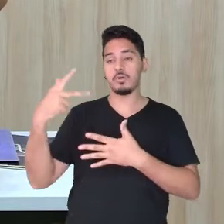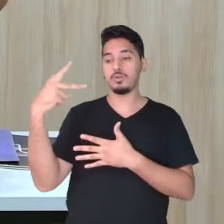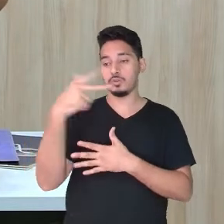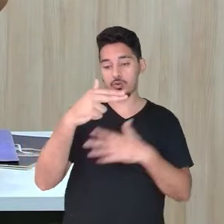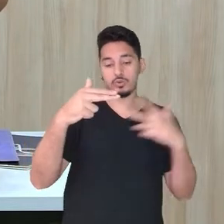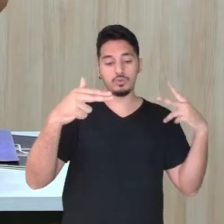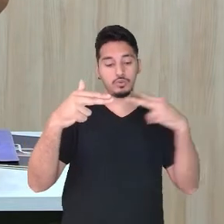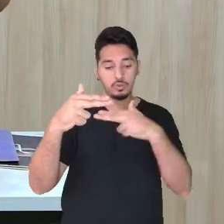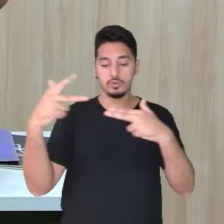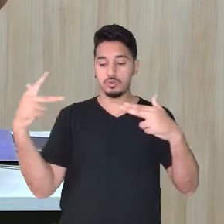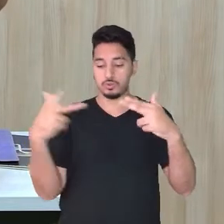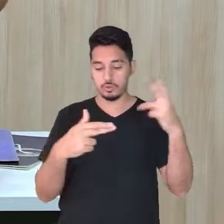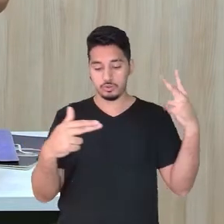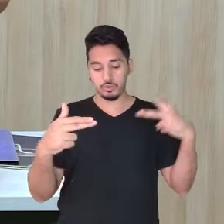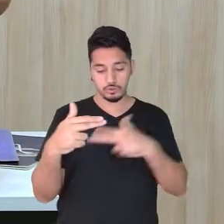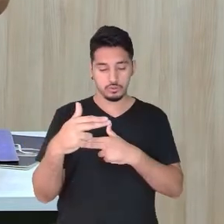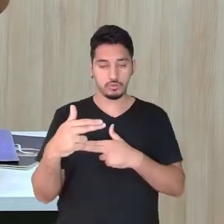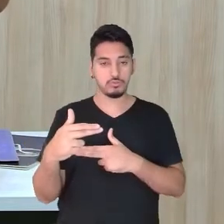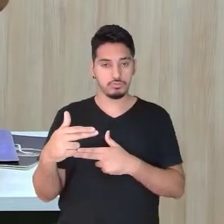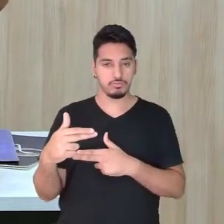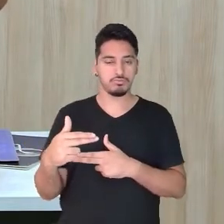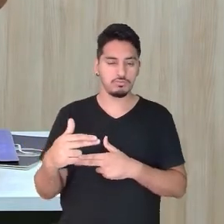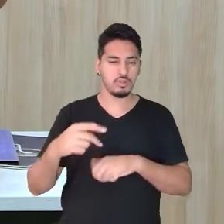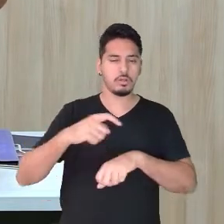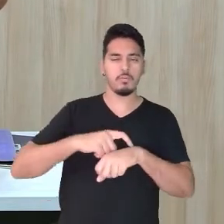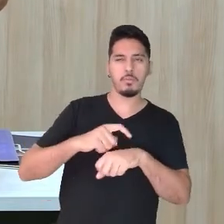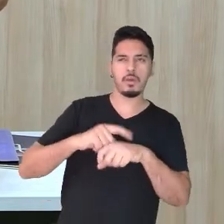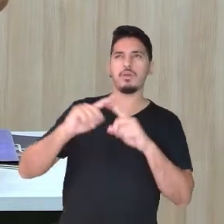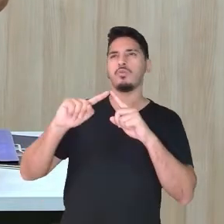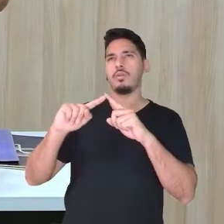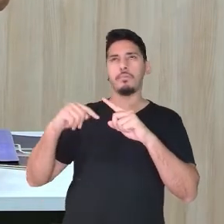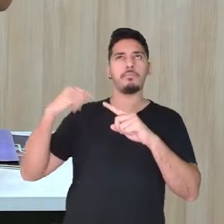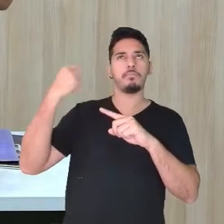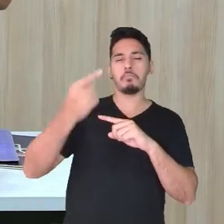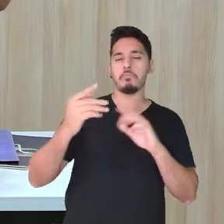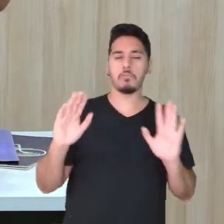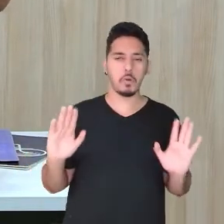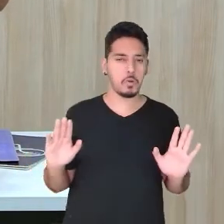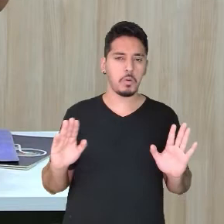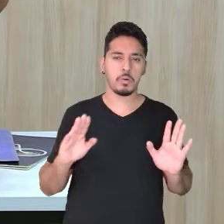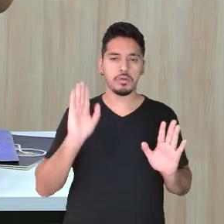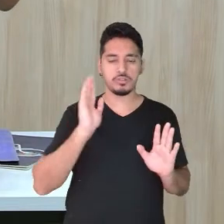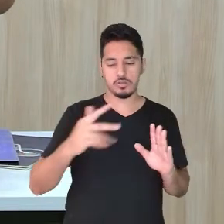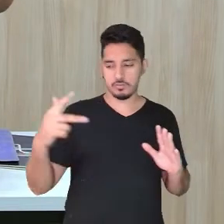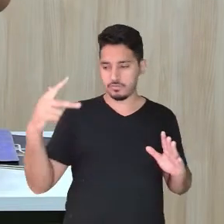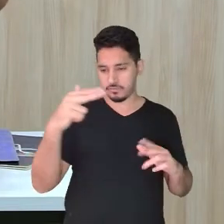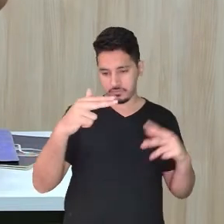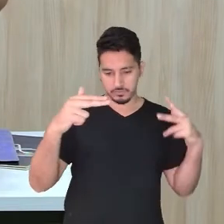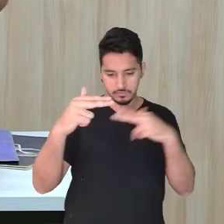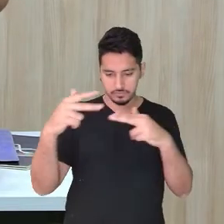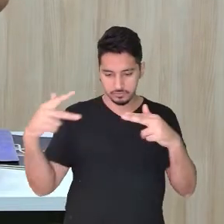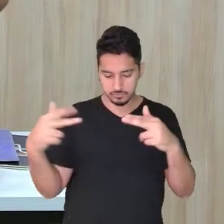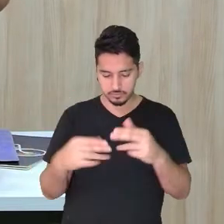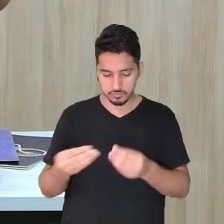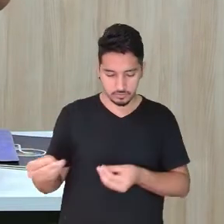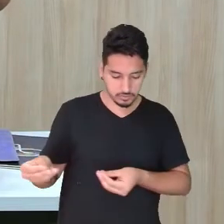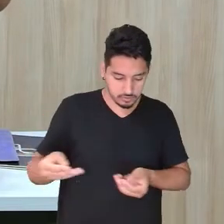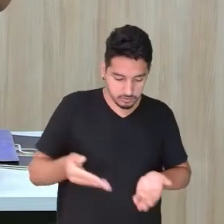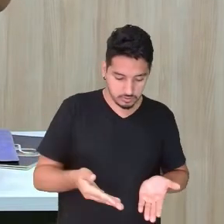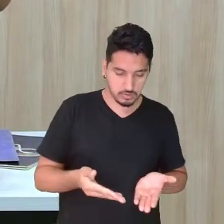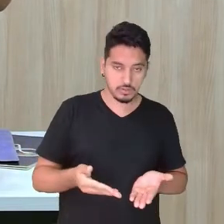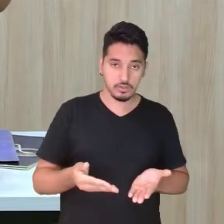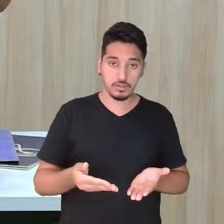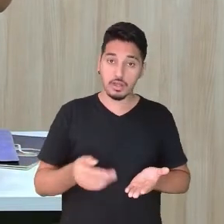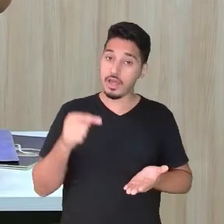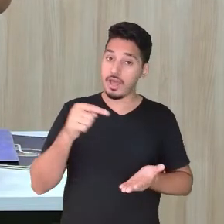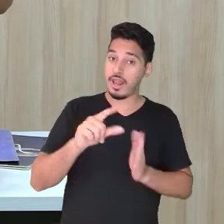o professor, naquele momento ou em outro momento, já vai dar recortado e ela vai juntar, mas ela já